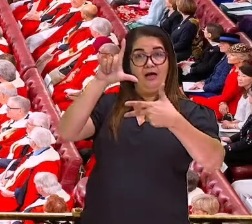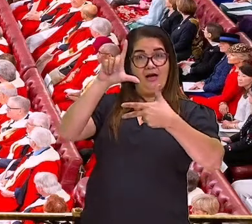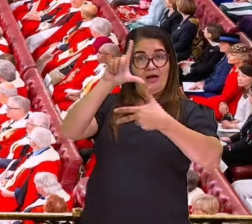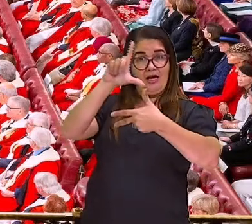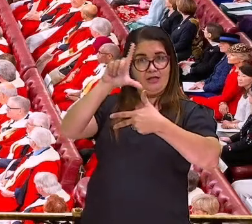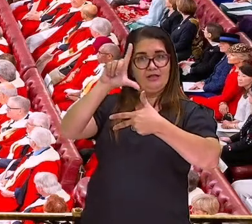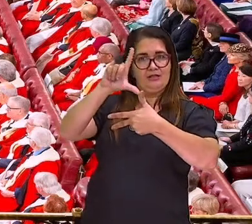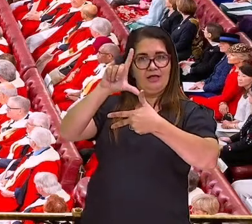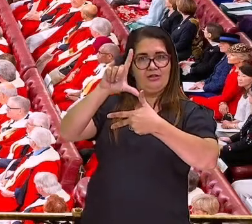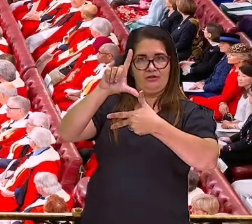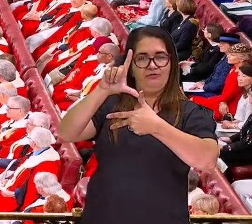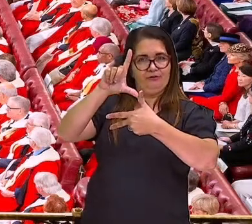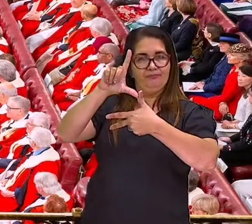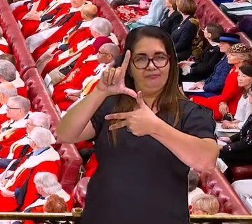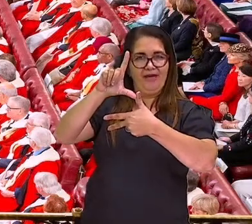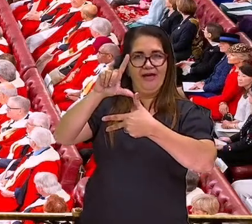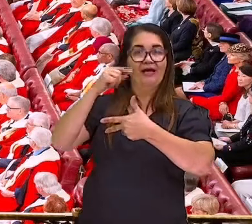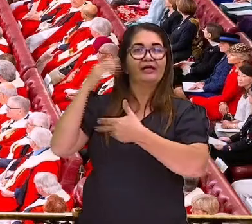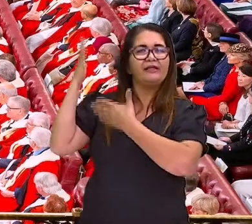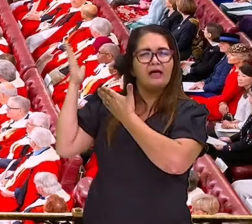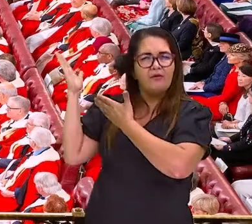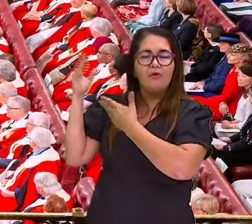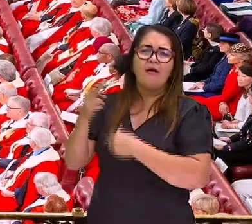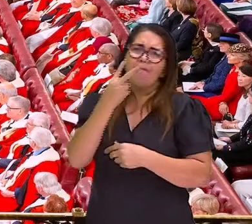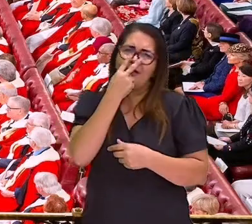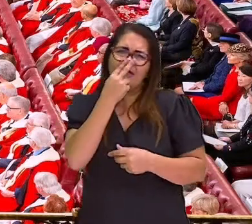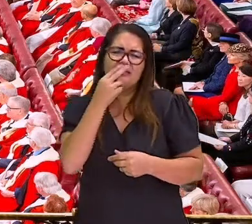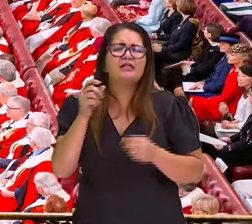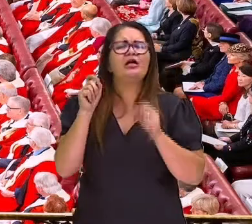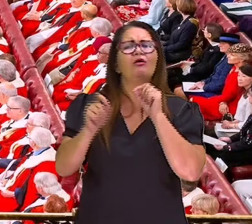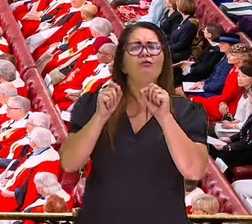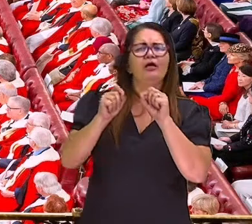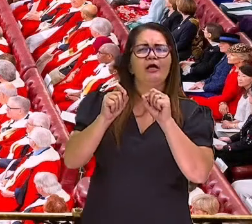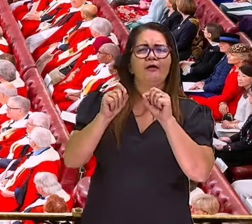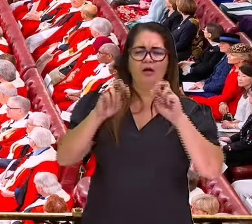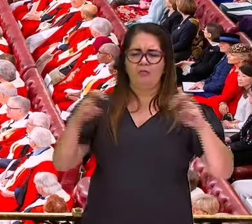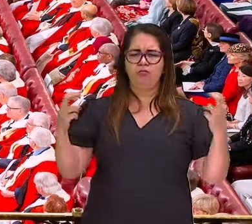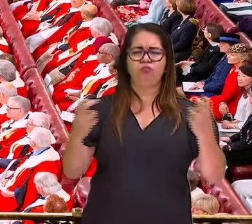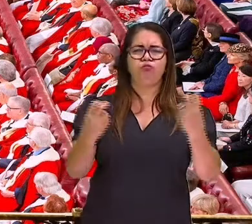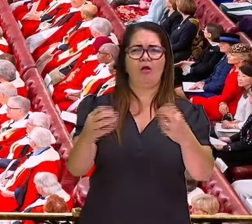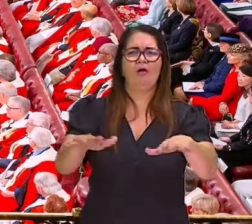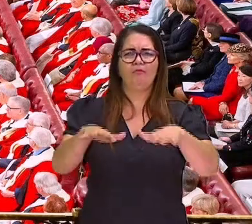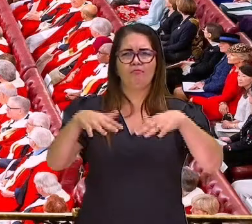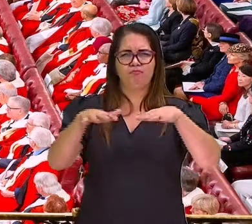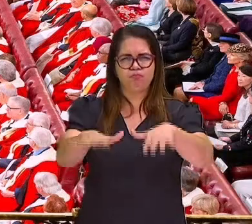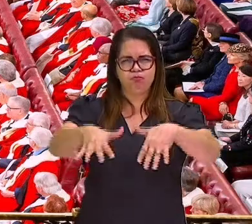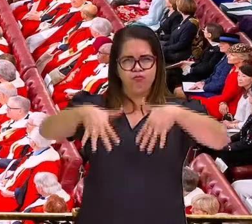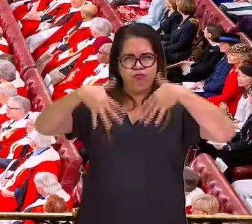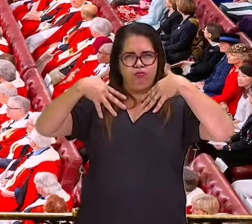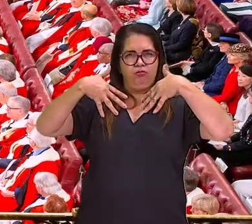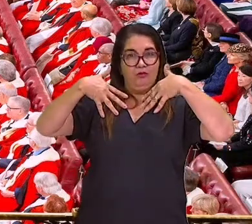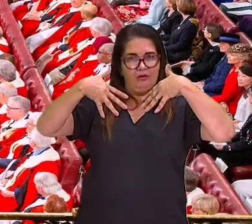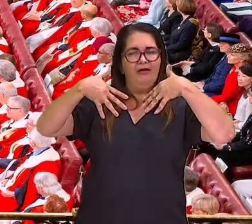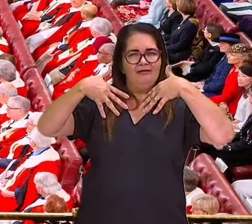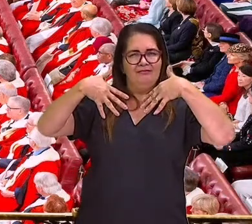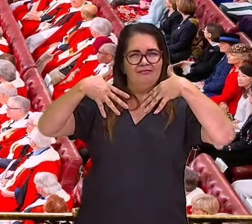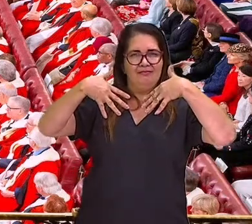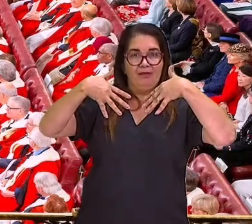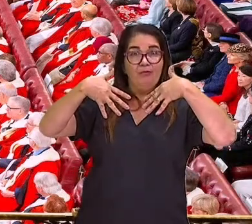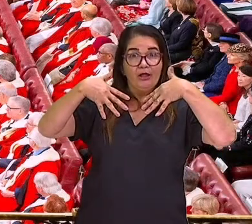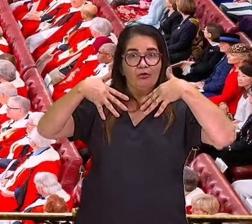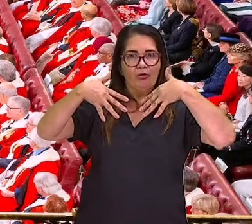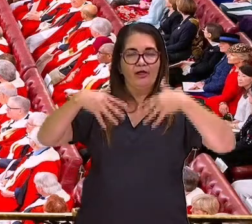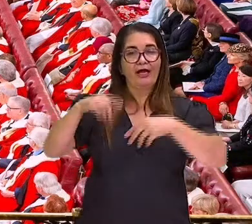que era uma espécie de parlamento. No sistema inglês, essa casa era dividida em duas